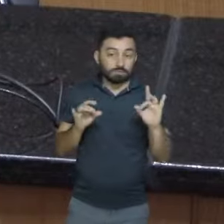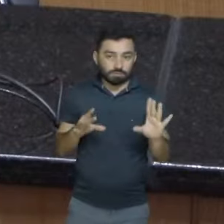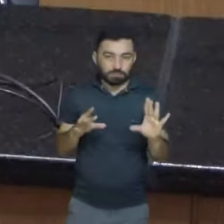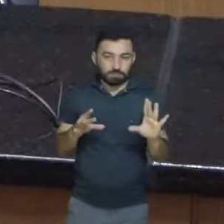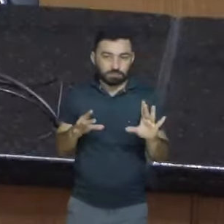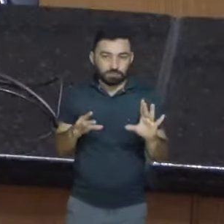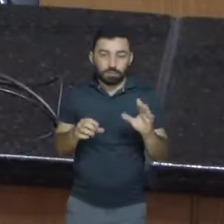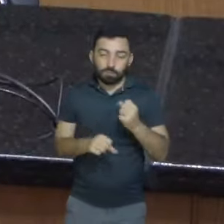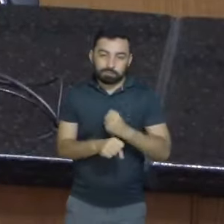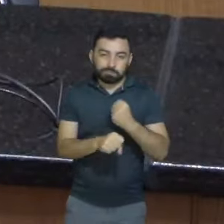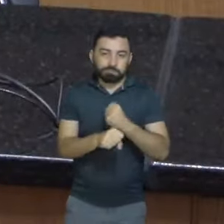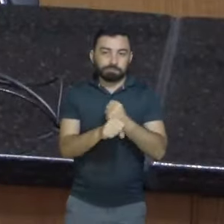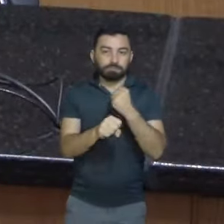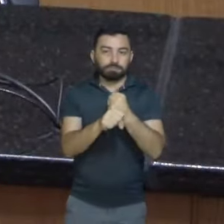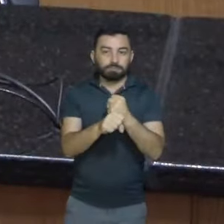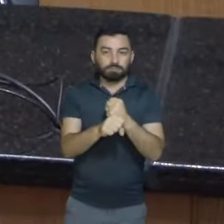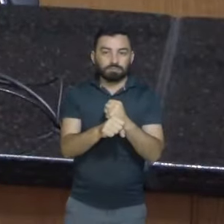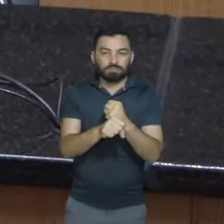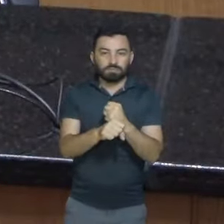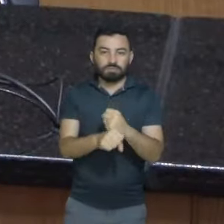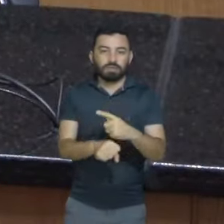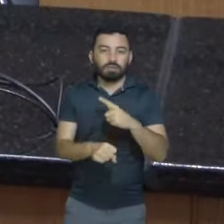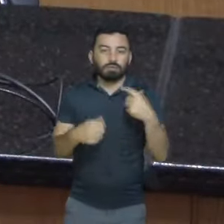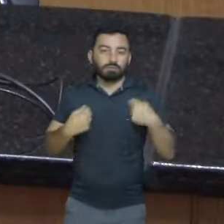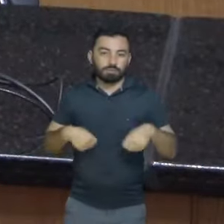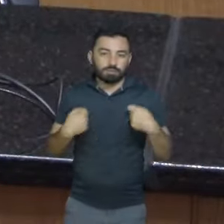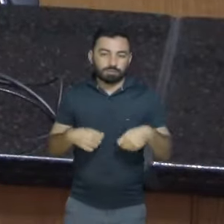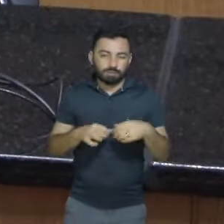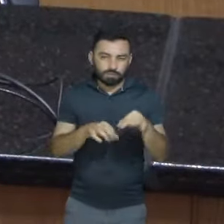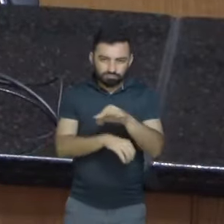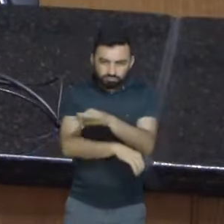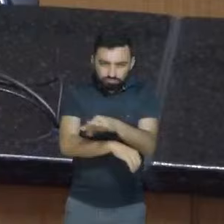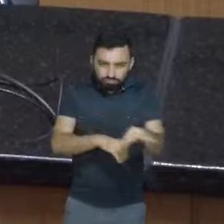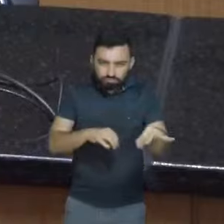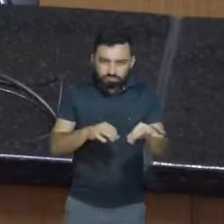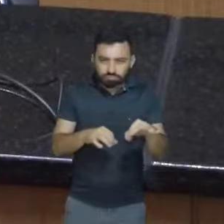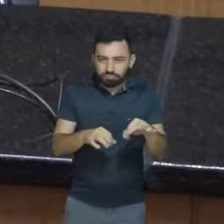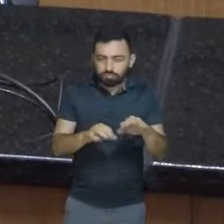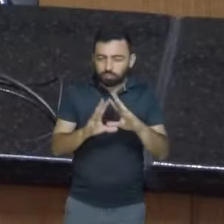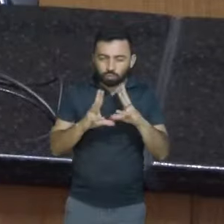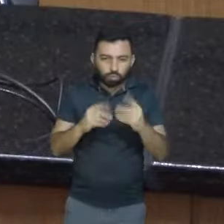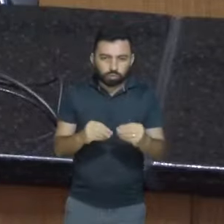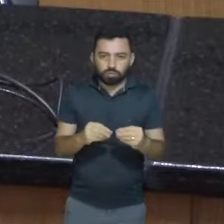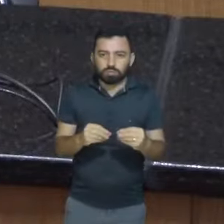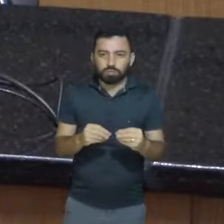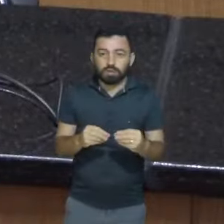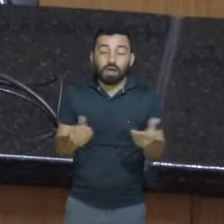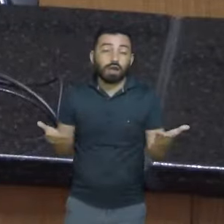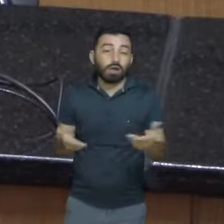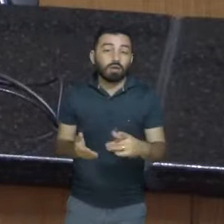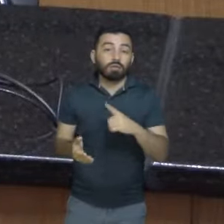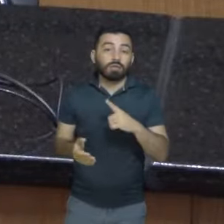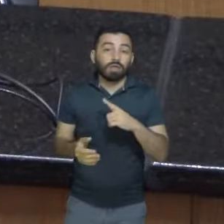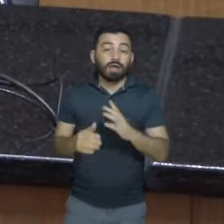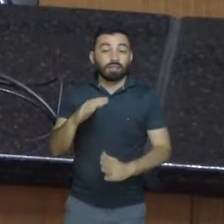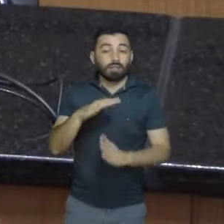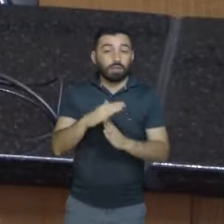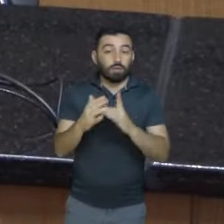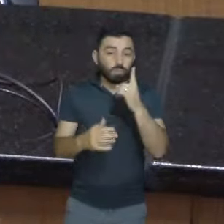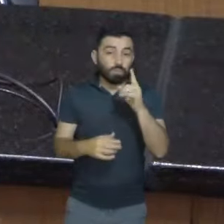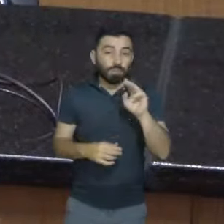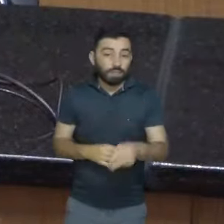de obras, tá, tinha que ter as chamadas medições, independentemente do valor. Agora, nós colocamos que até 1,5 milhão